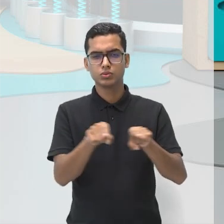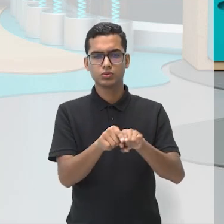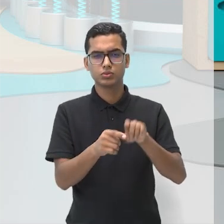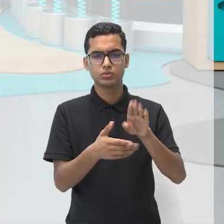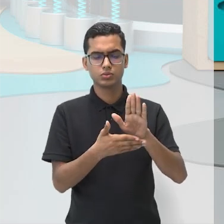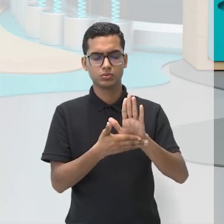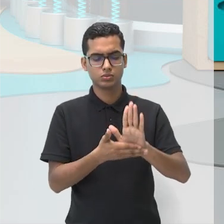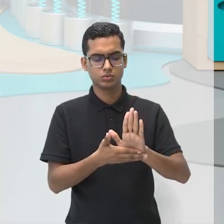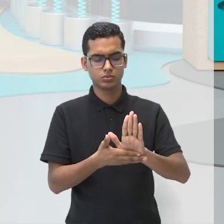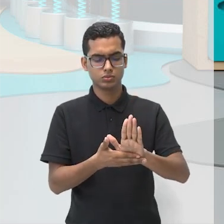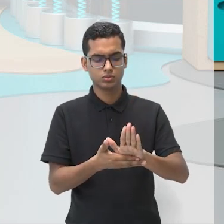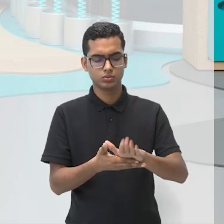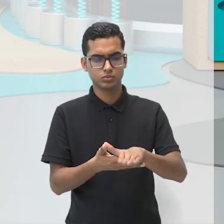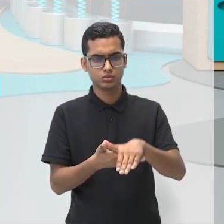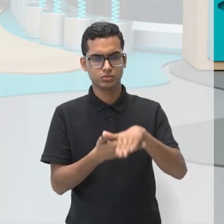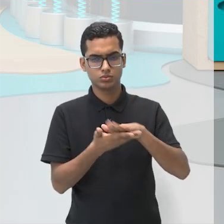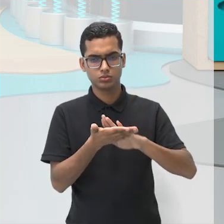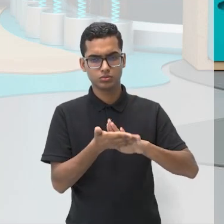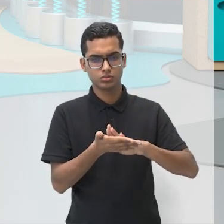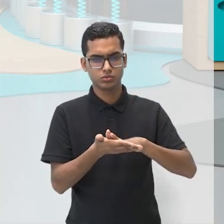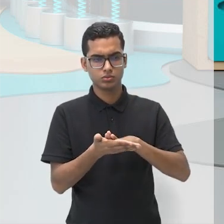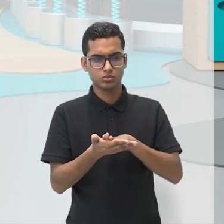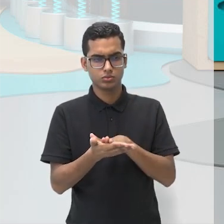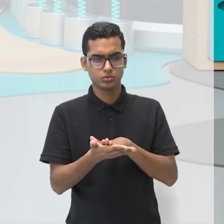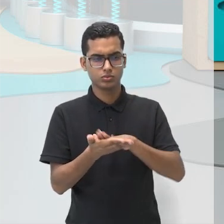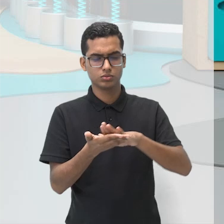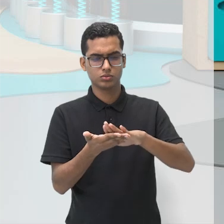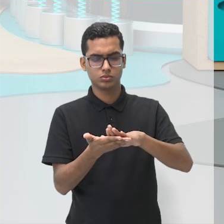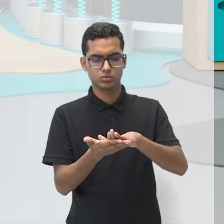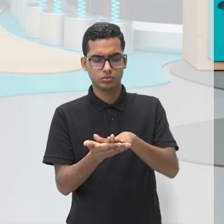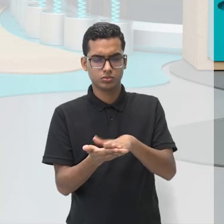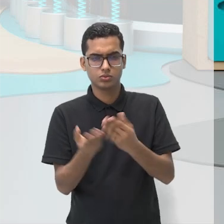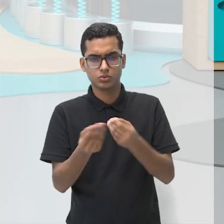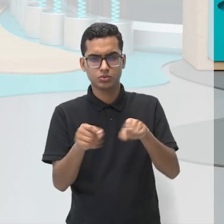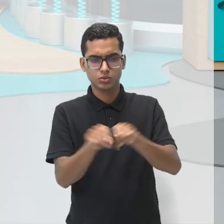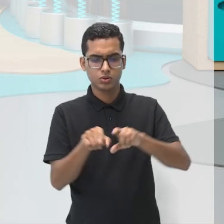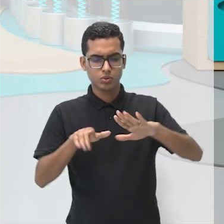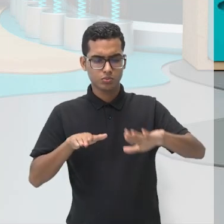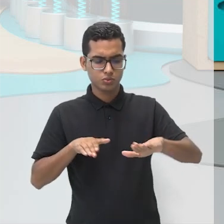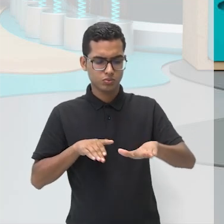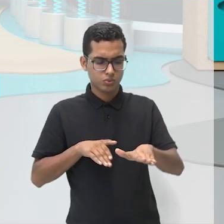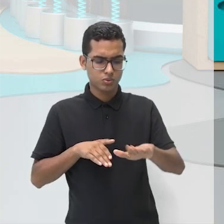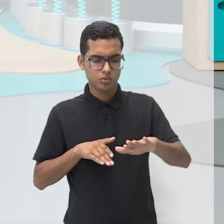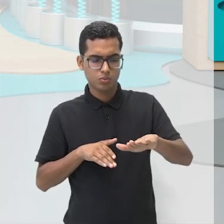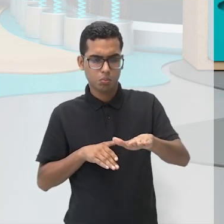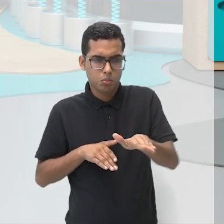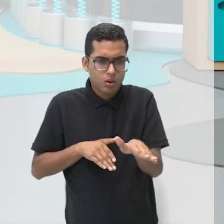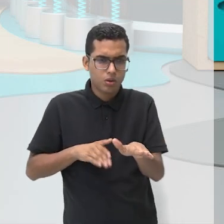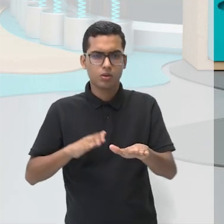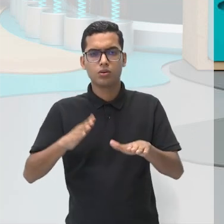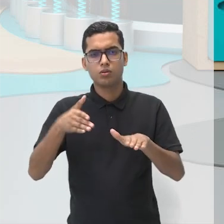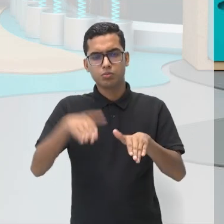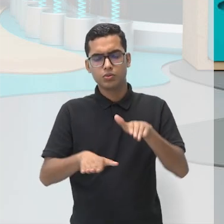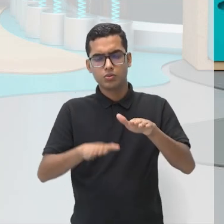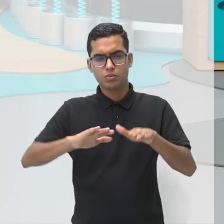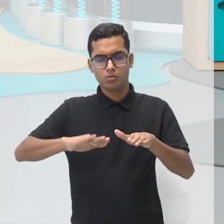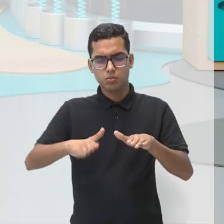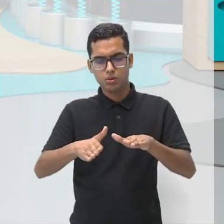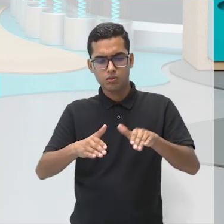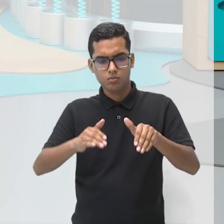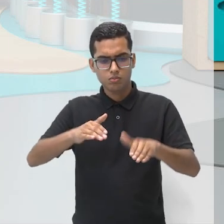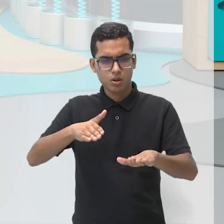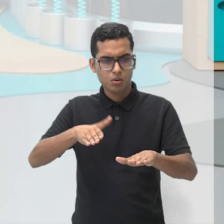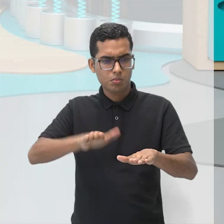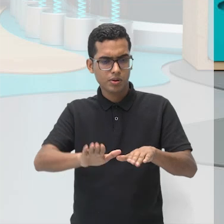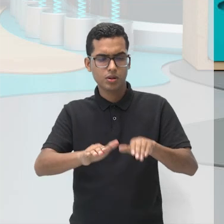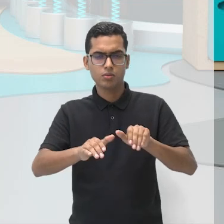e o pé rotaciona ligeiramente para dentro. Essa é a pisada correta, pois a gente consegue absorver o choque e